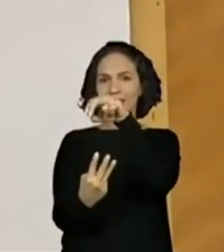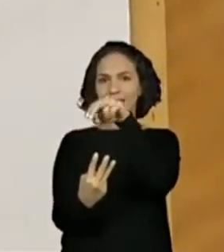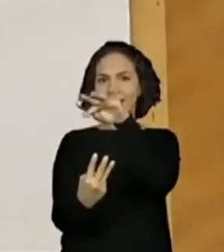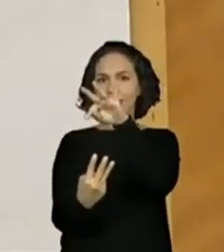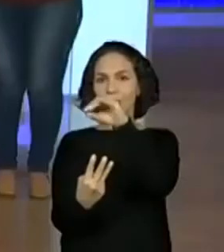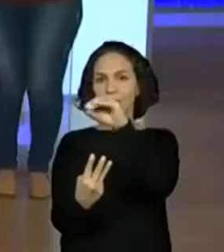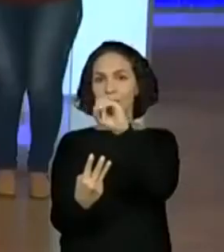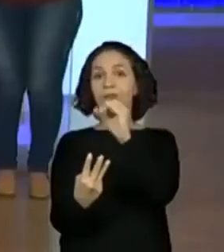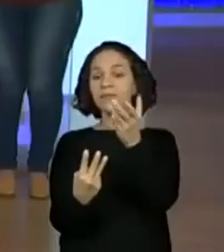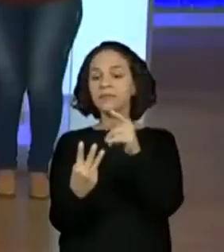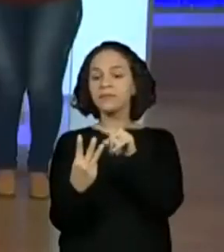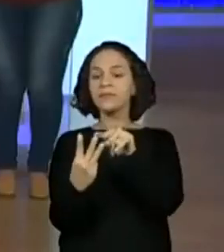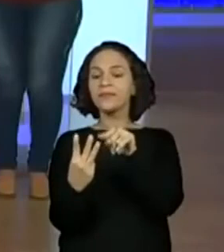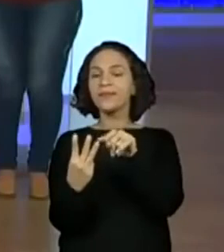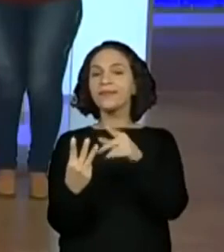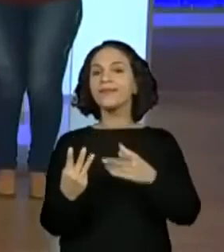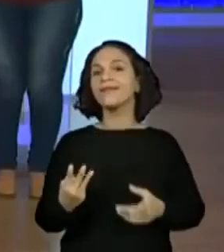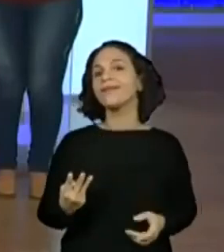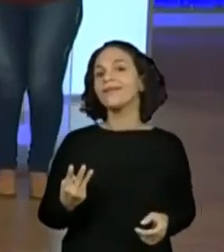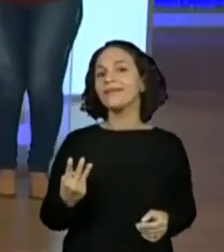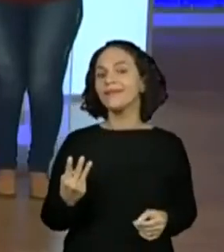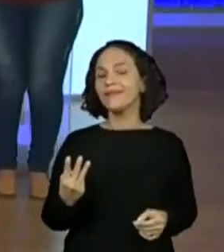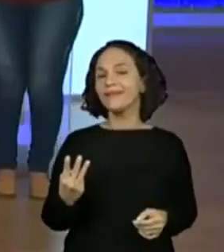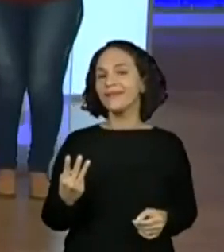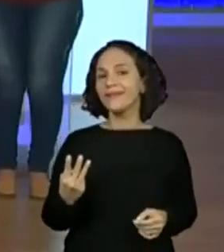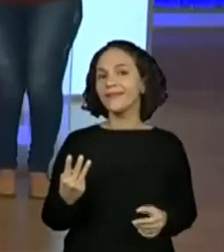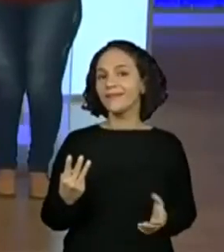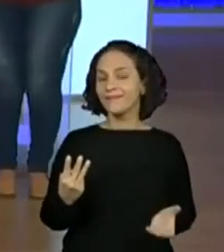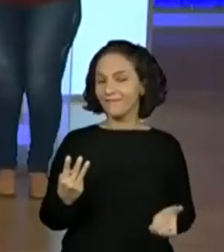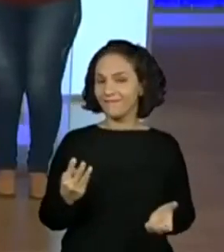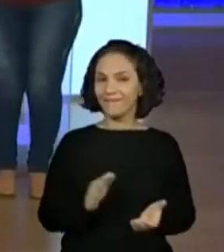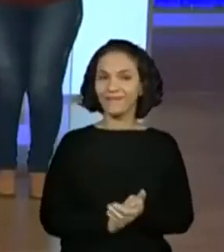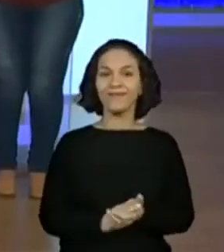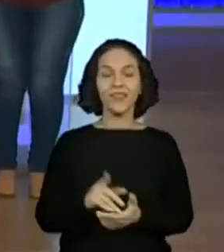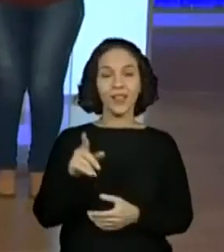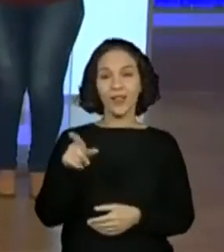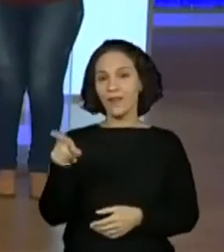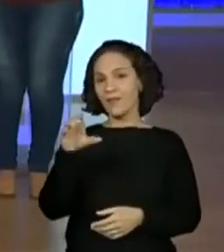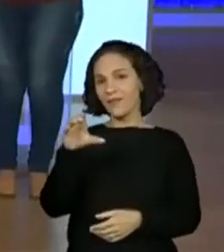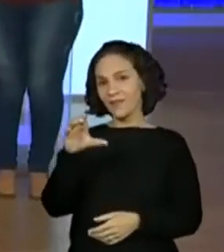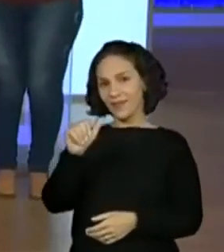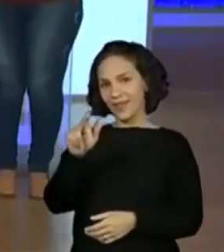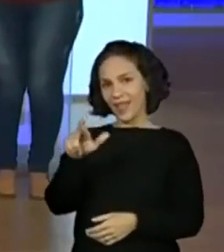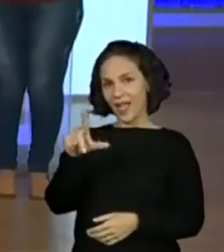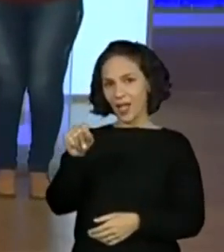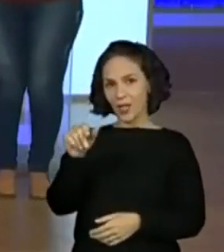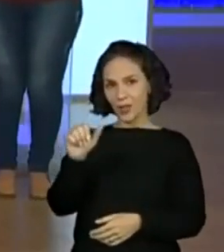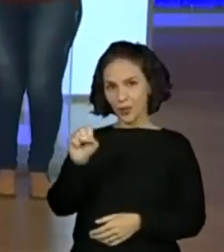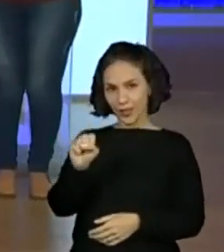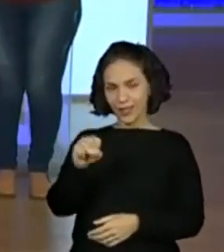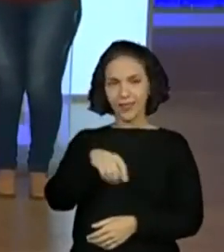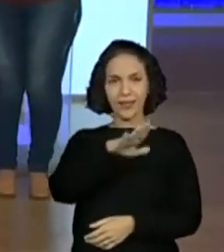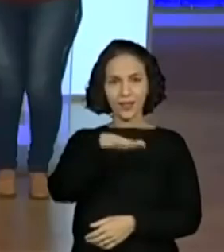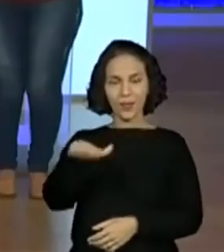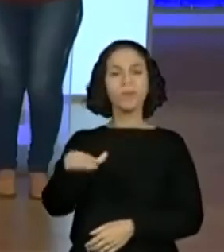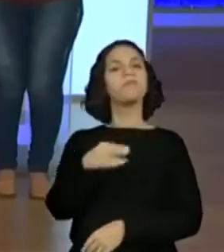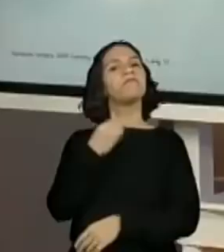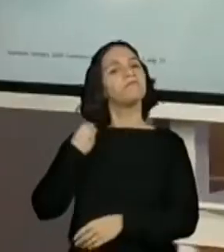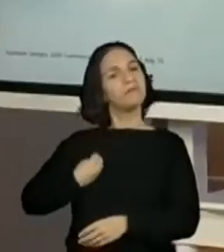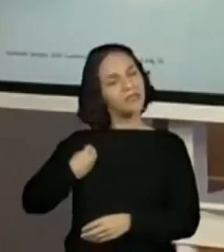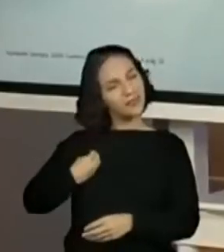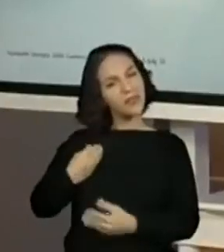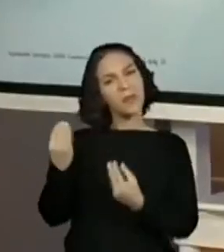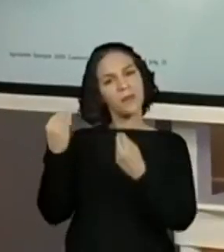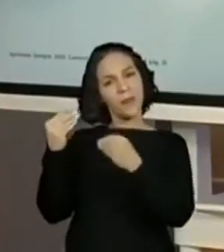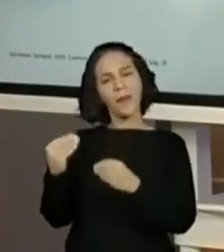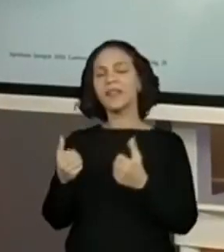legal. A Proedna falando do Carlos, está participando. Obrigada, viu, Carlos? Vou continuar